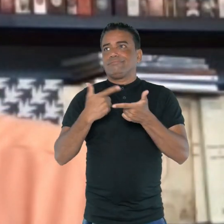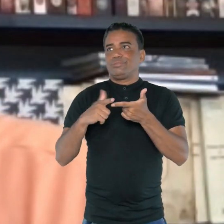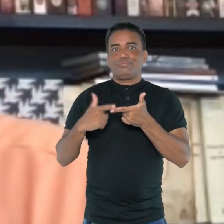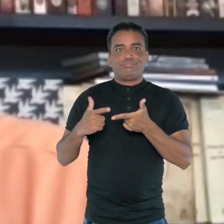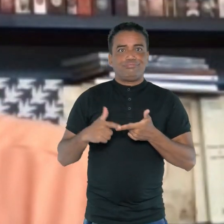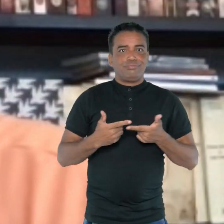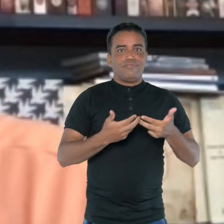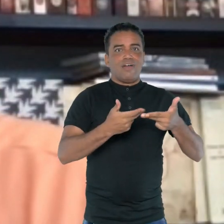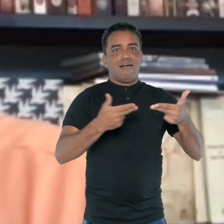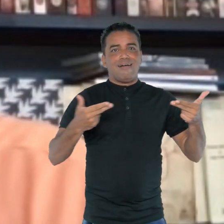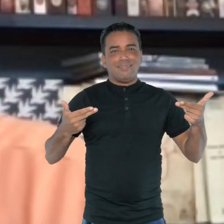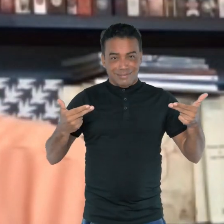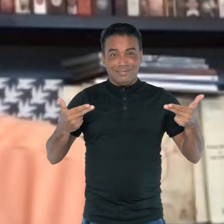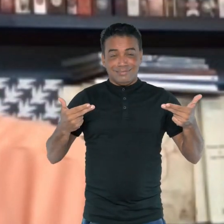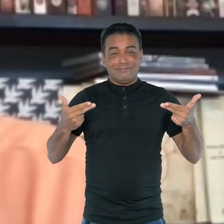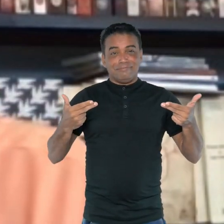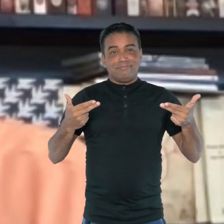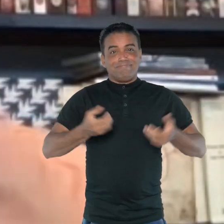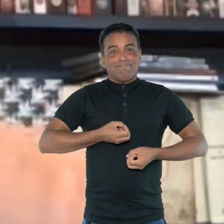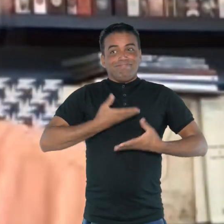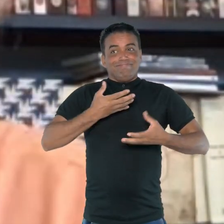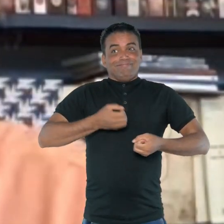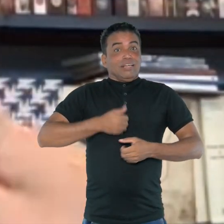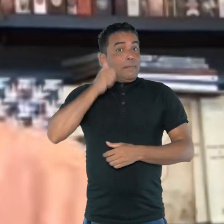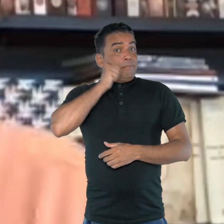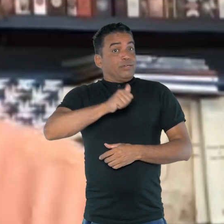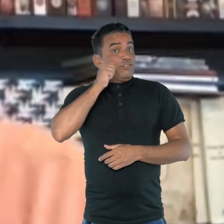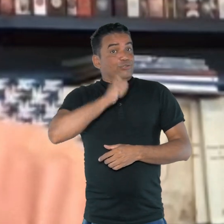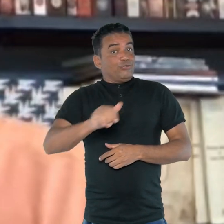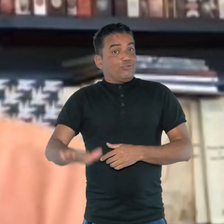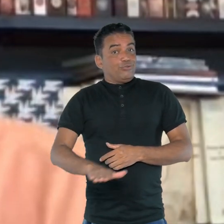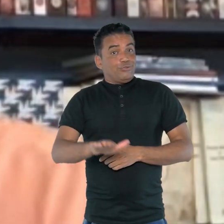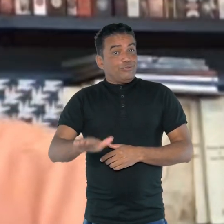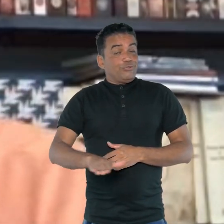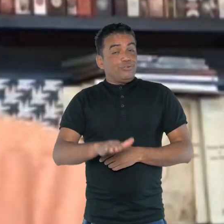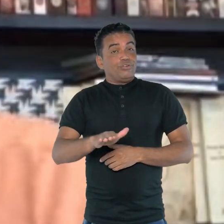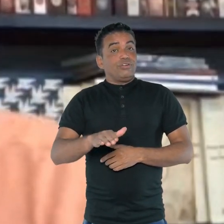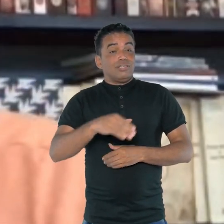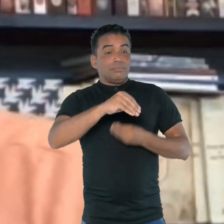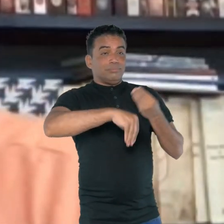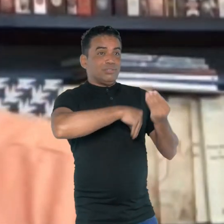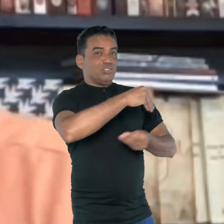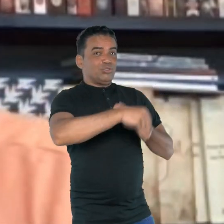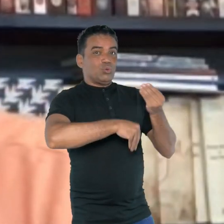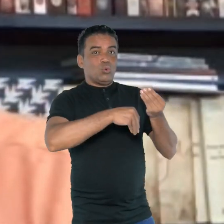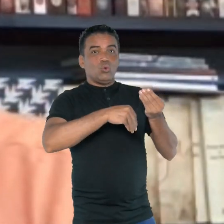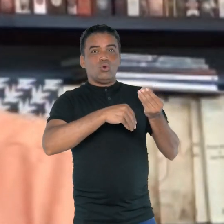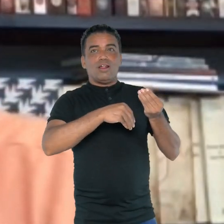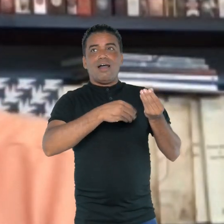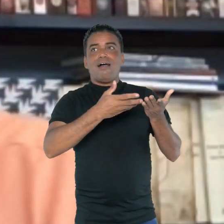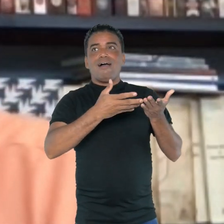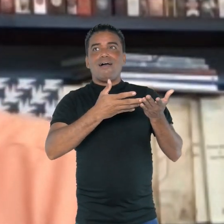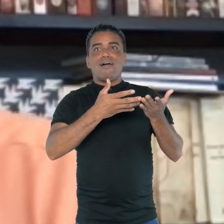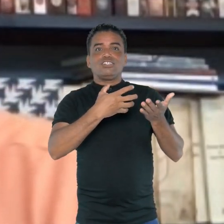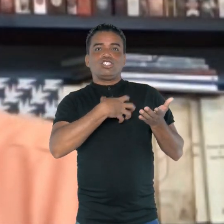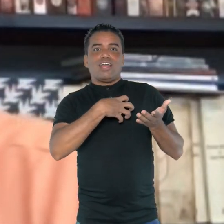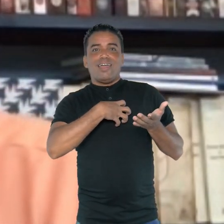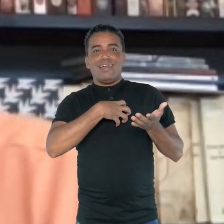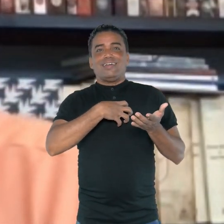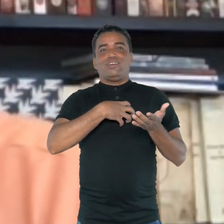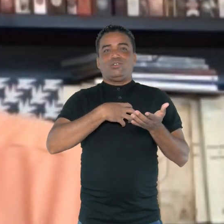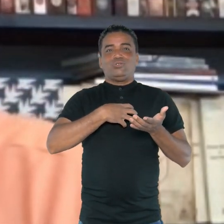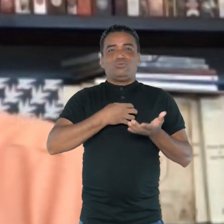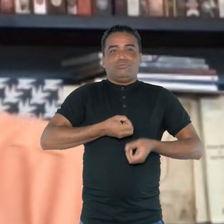ali, e a voz da menina se mistura com a voz da tia. Foi um